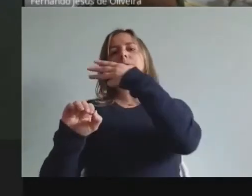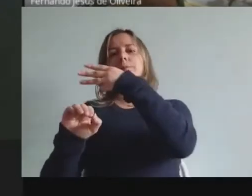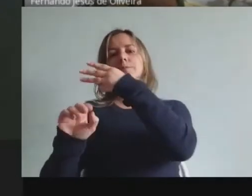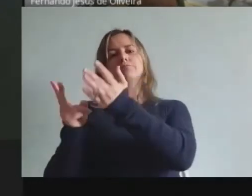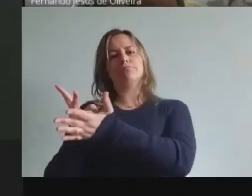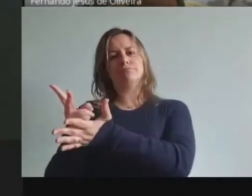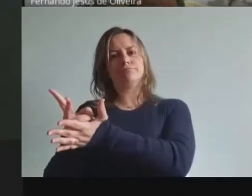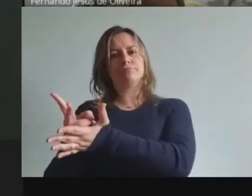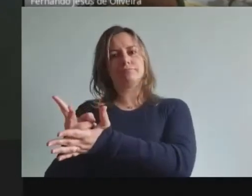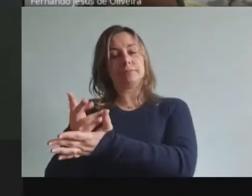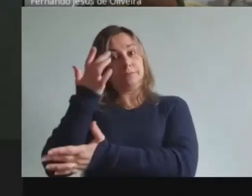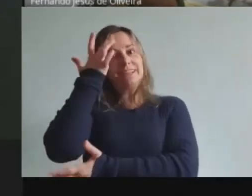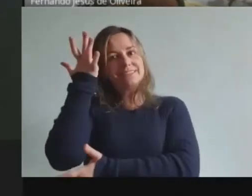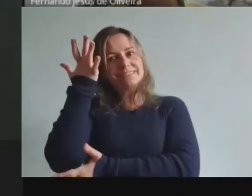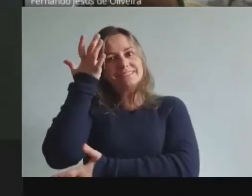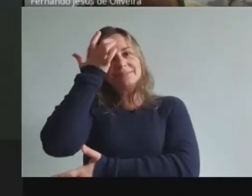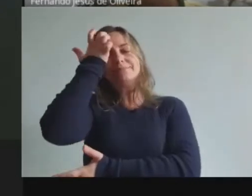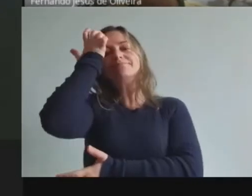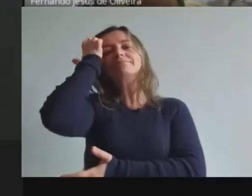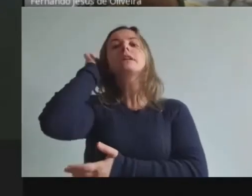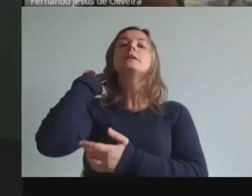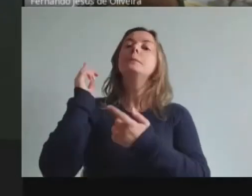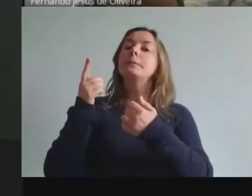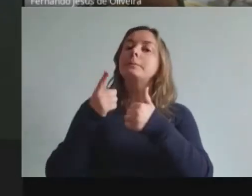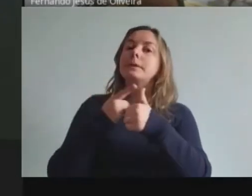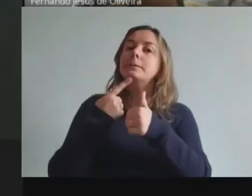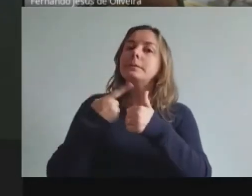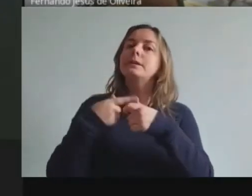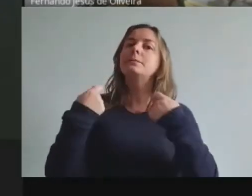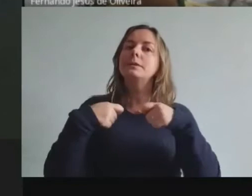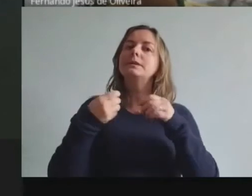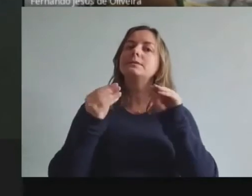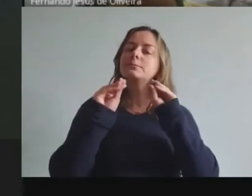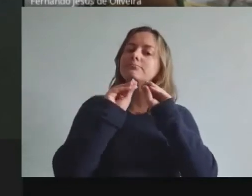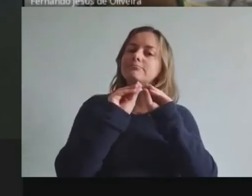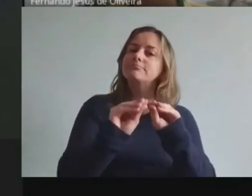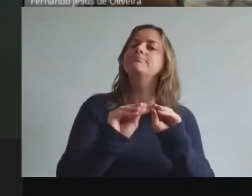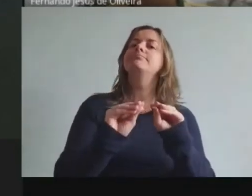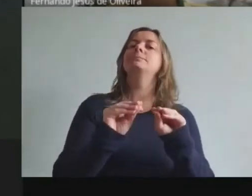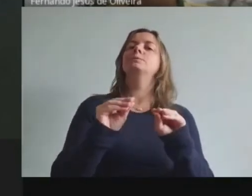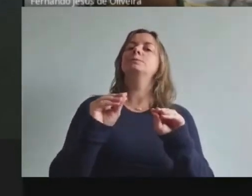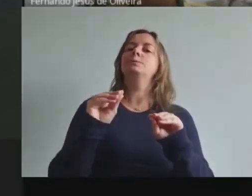né? Mas lembrem-se de passar para a notação científica primeiro, hein? Senão dá errado.